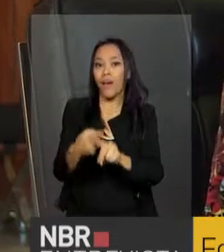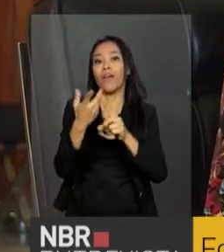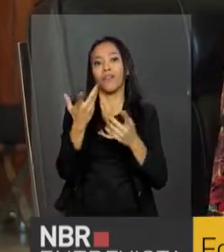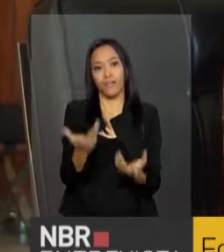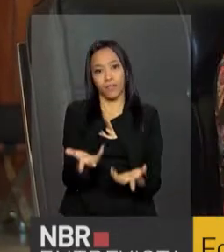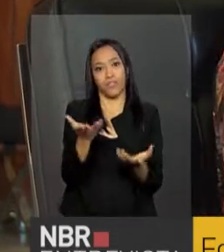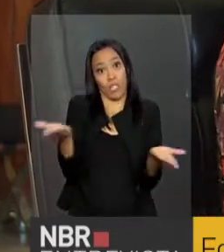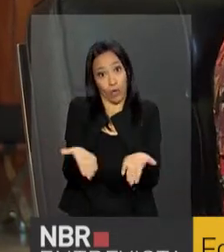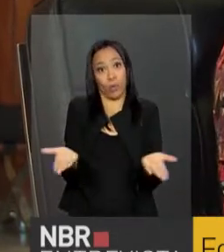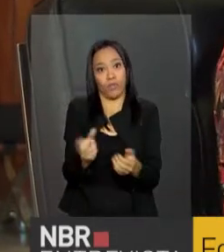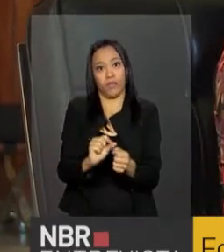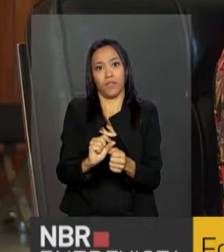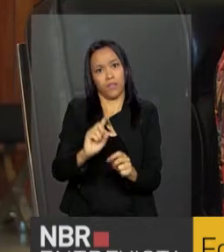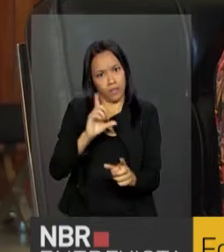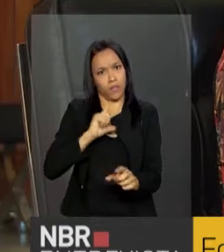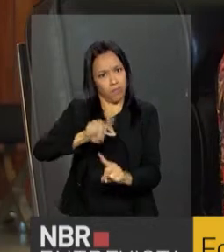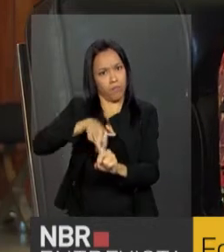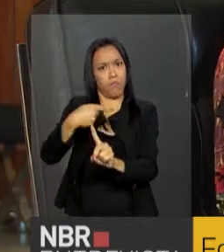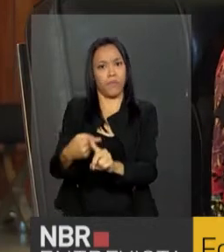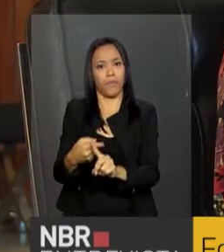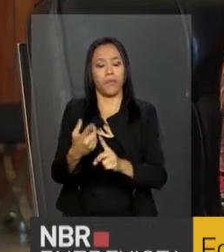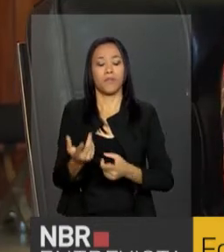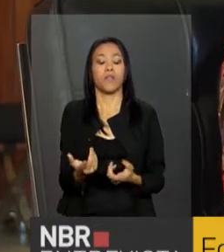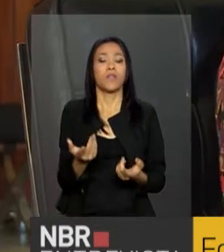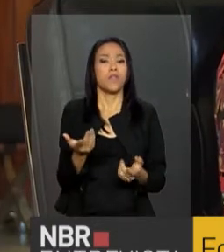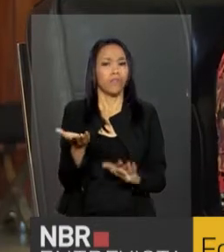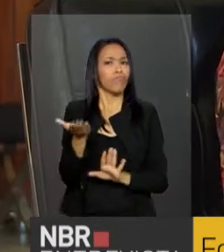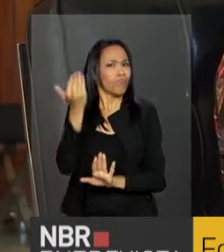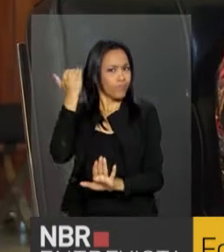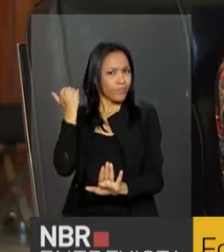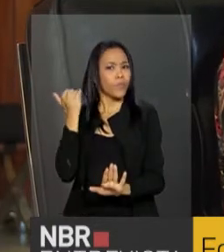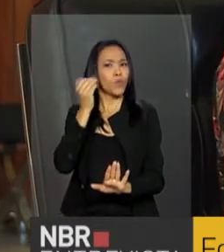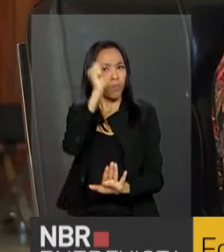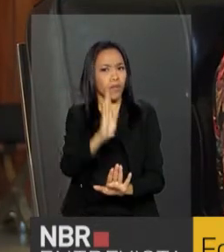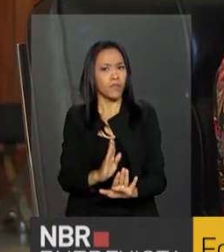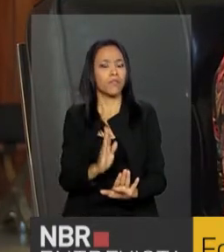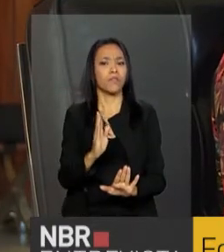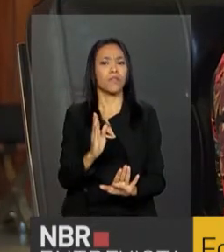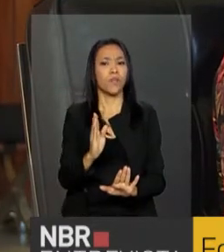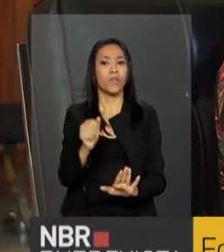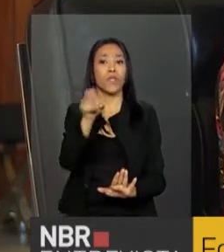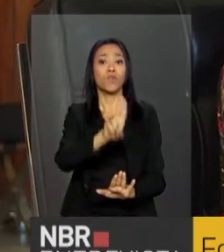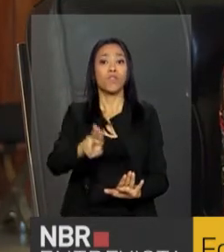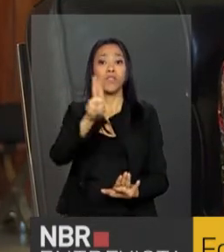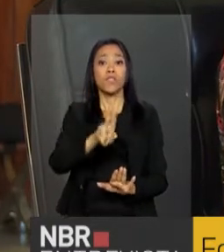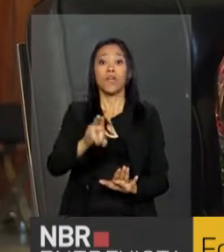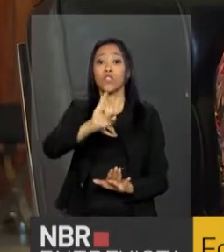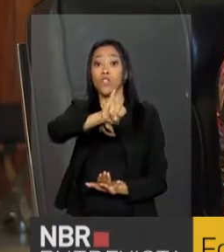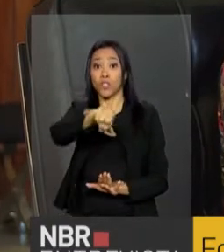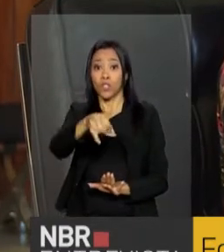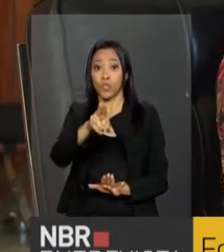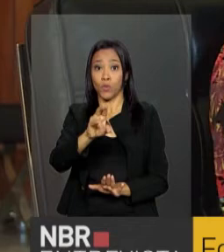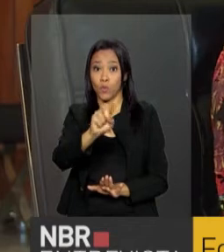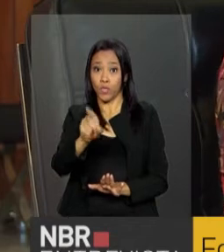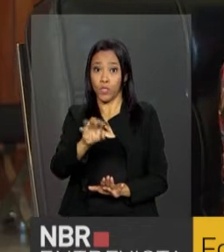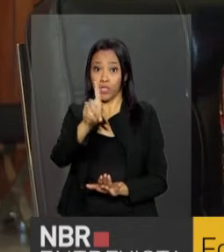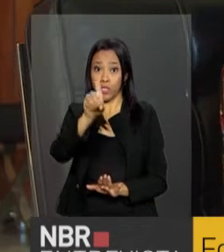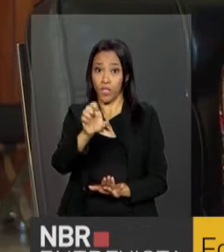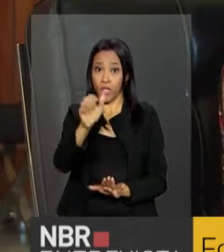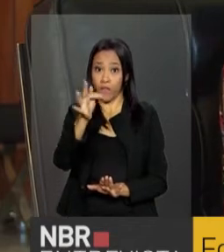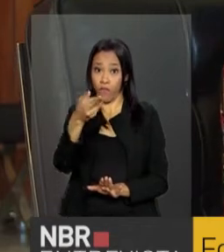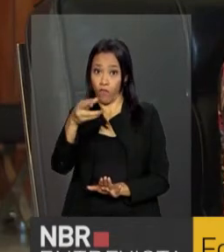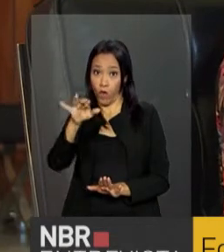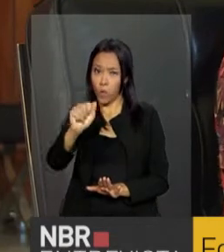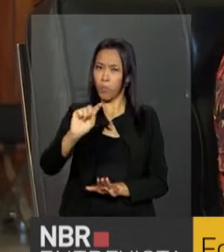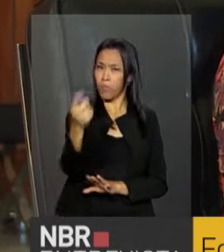sendo feito hoje. Houve já no Brasil, na Universidade de Juiz de Fora, o curso, o primeiro curso de